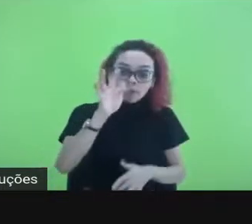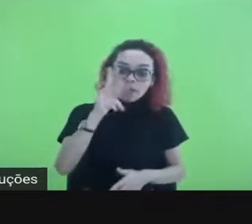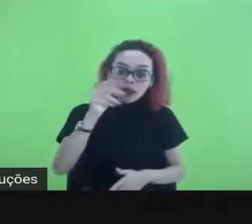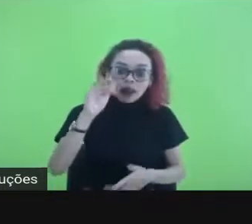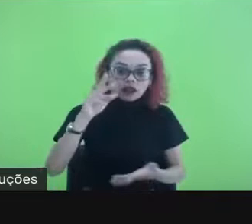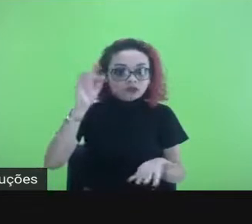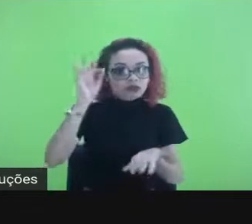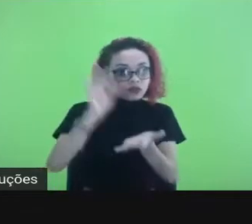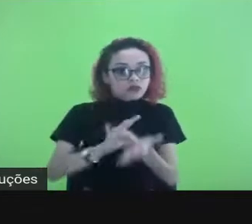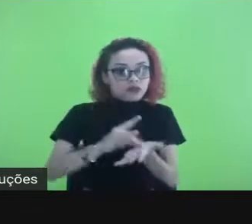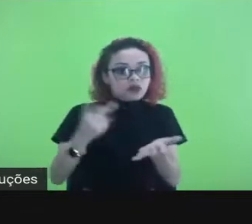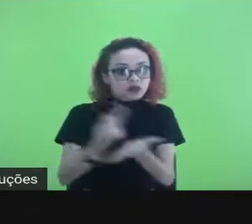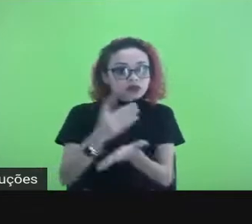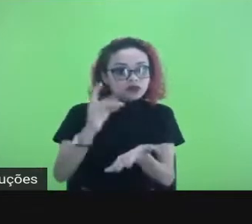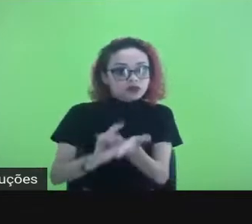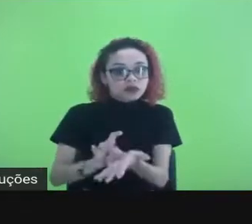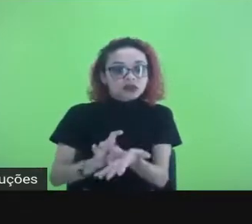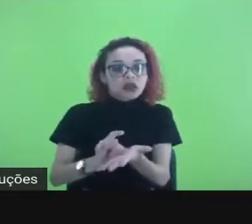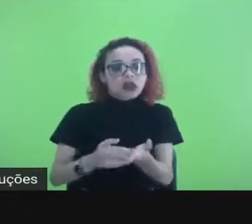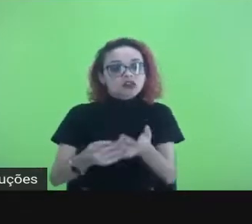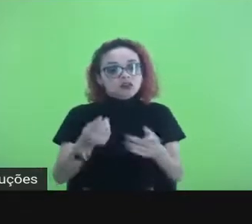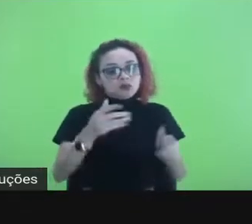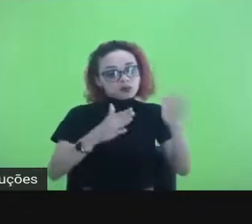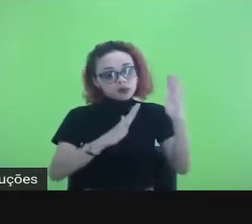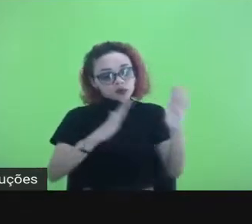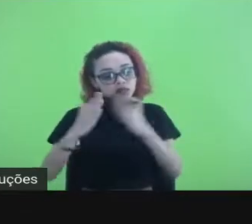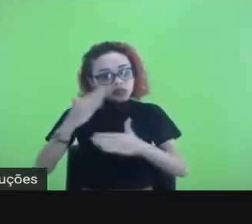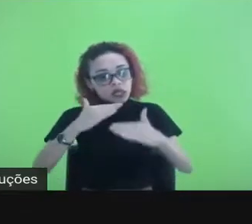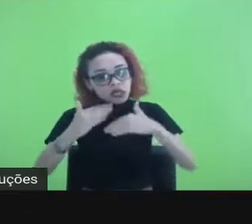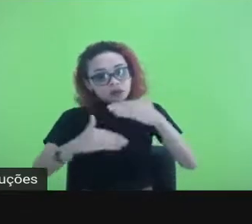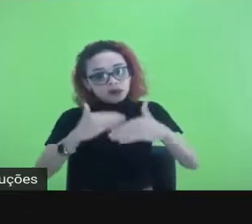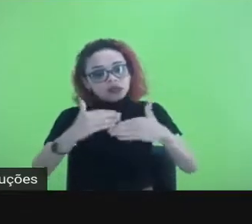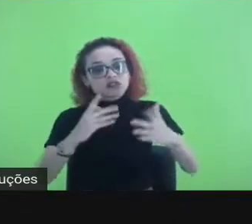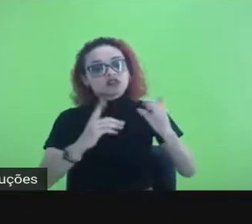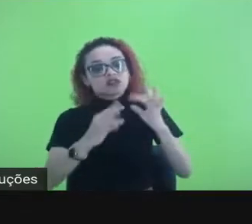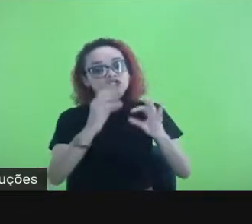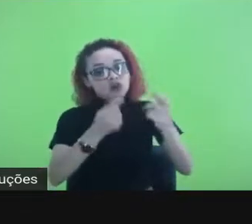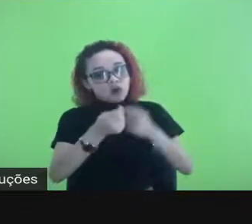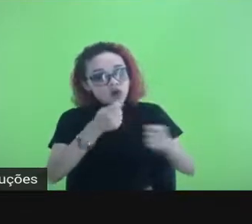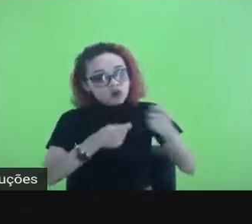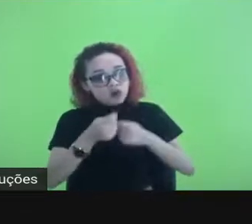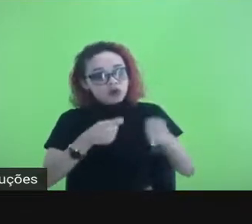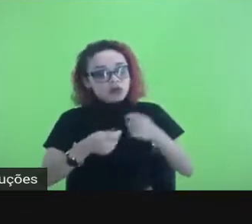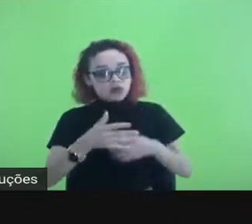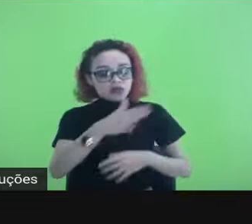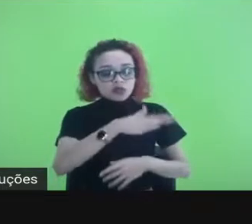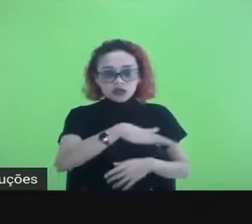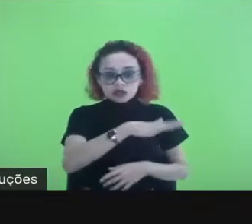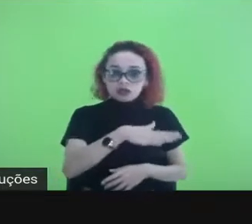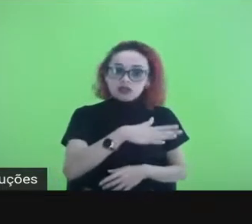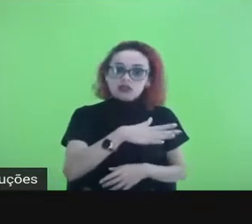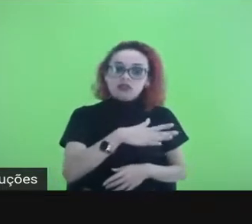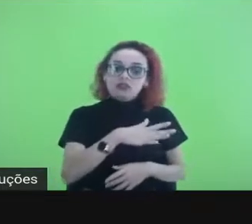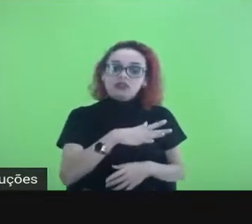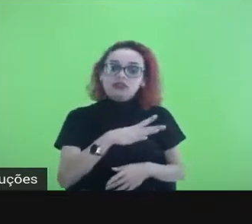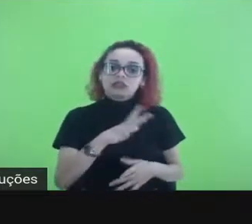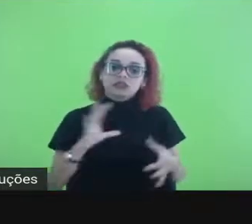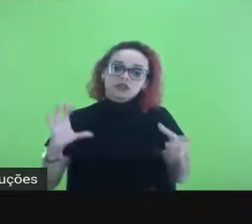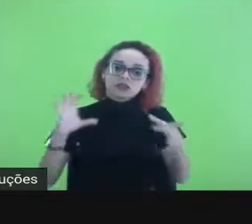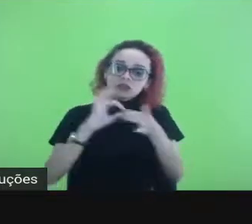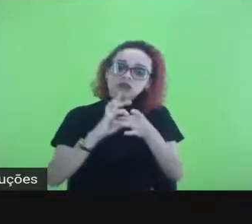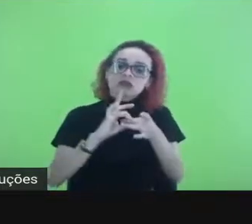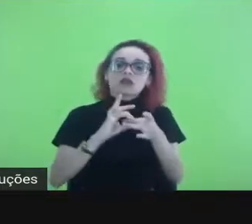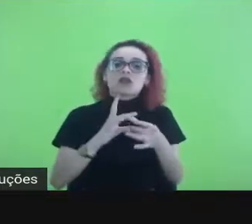promovem processos de economia colaborativa, né, gerando ali economia local, e que seguem também pautando